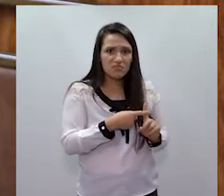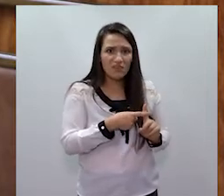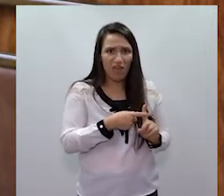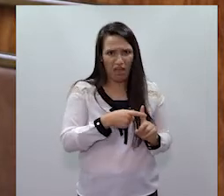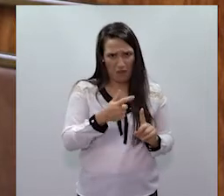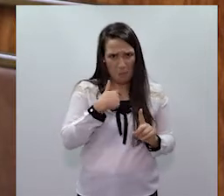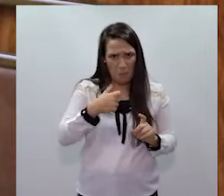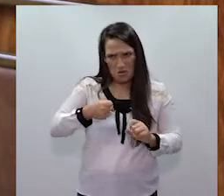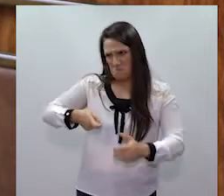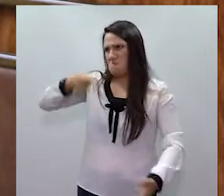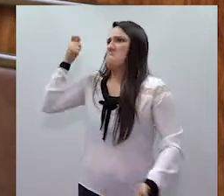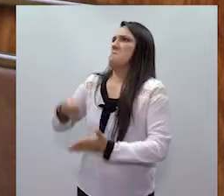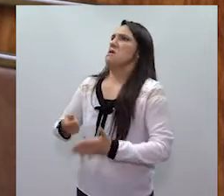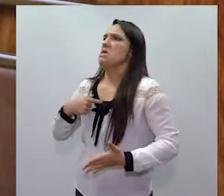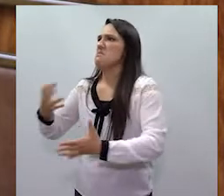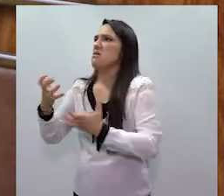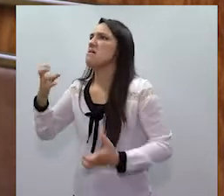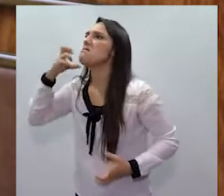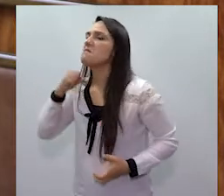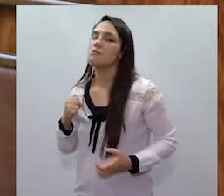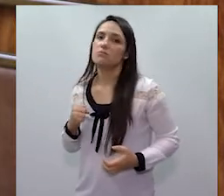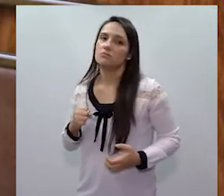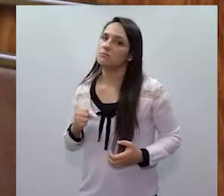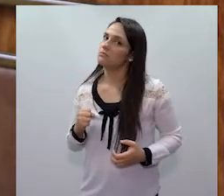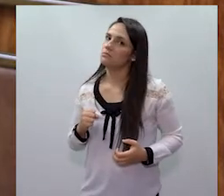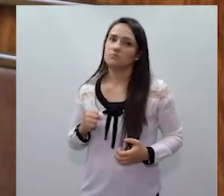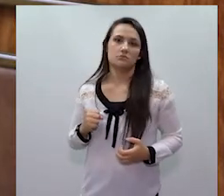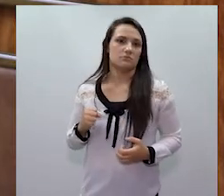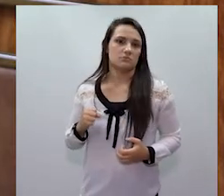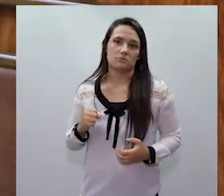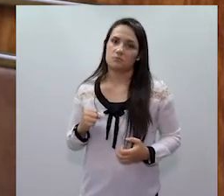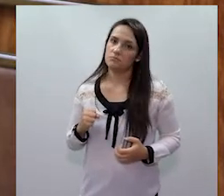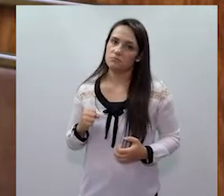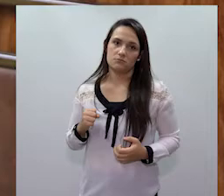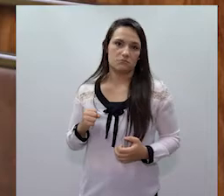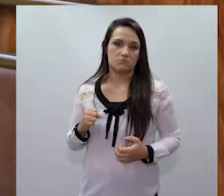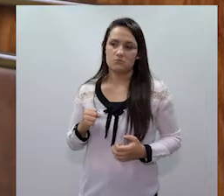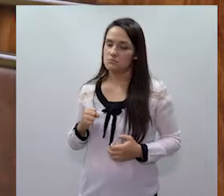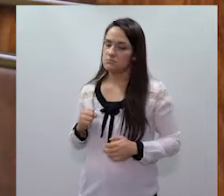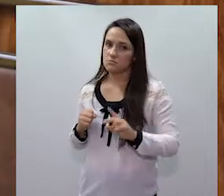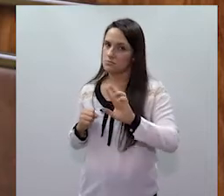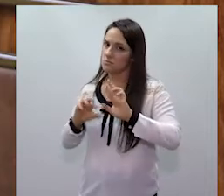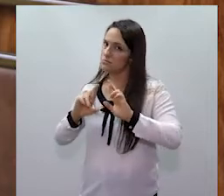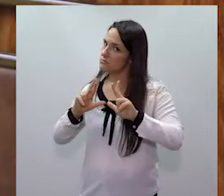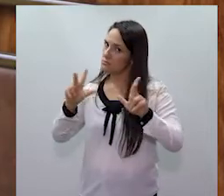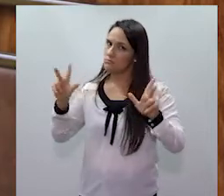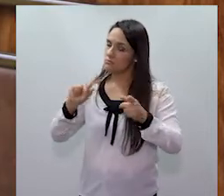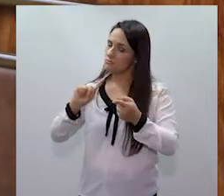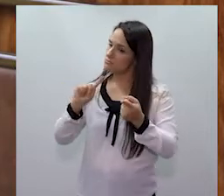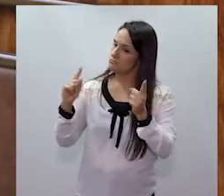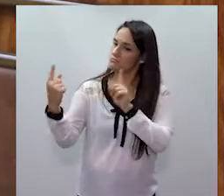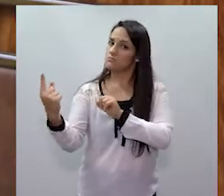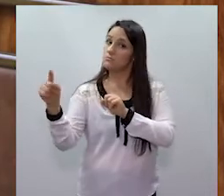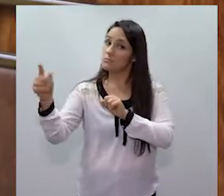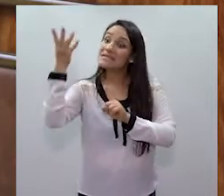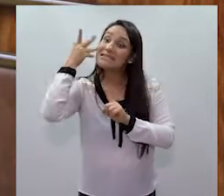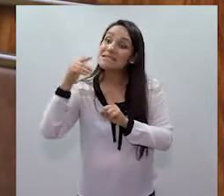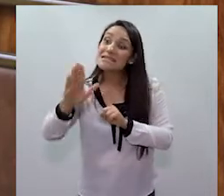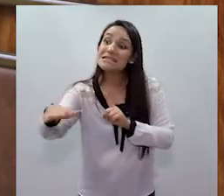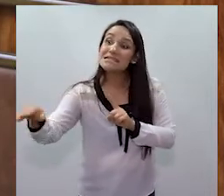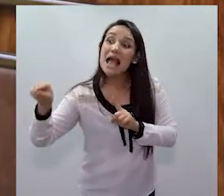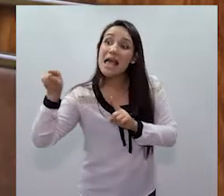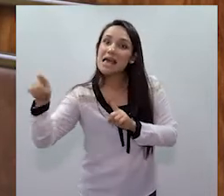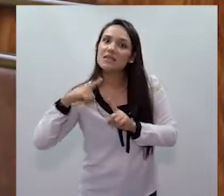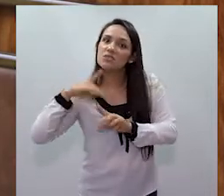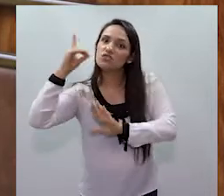biológica, não existe o direito de ter um filho para adoção. O direito é inverso. A criança que existe e que precisa de